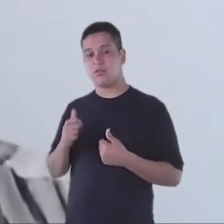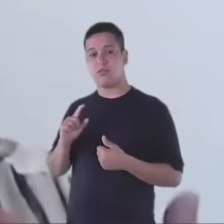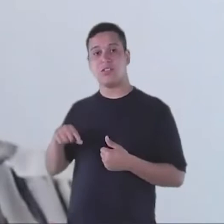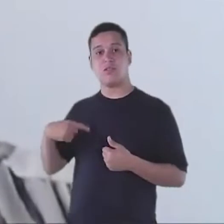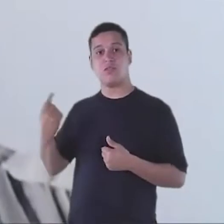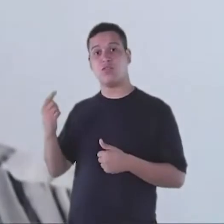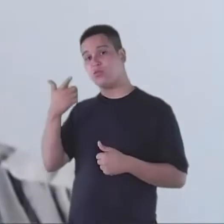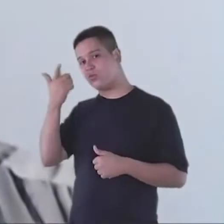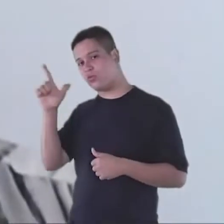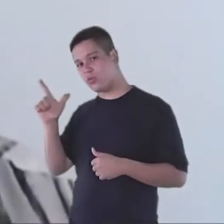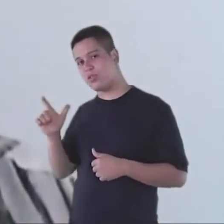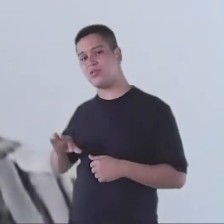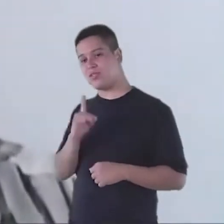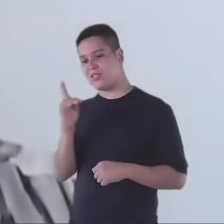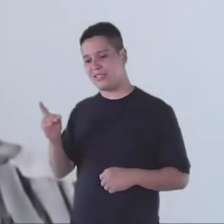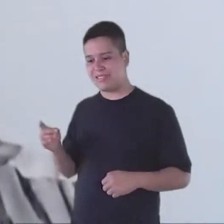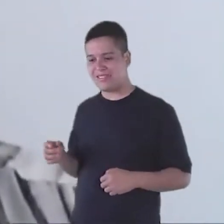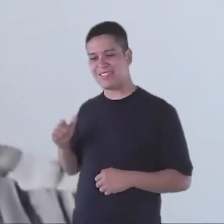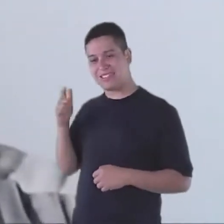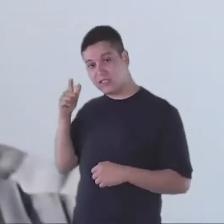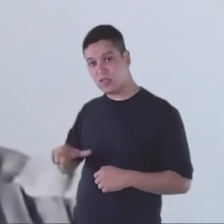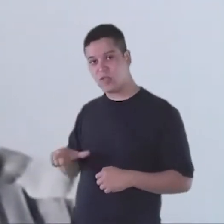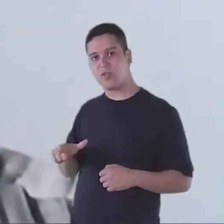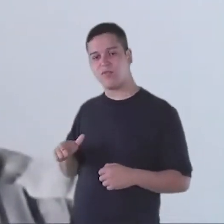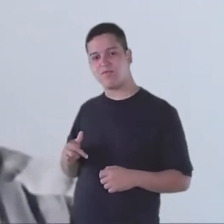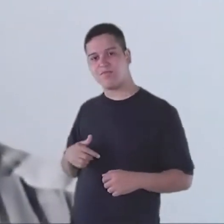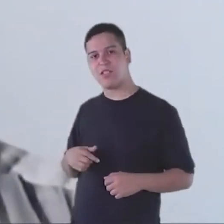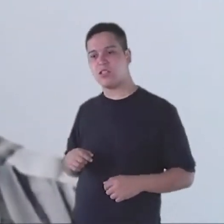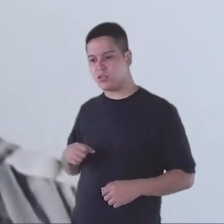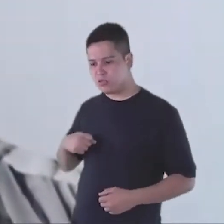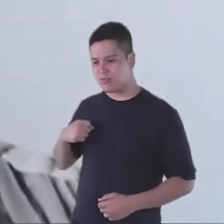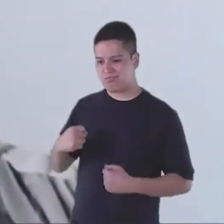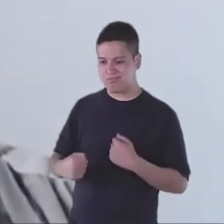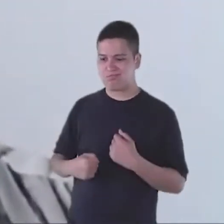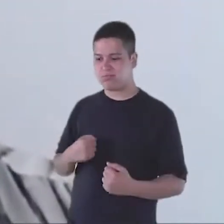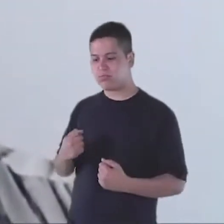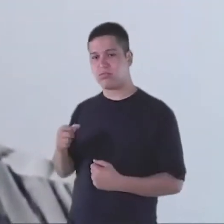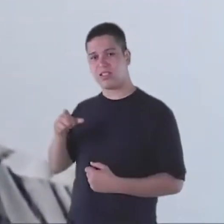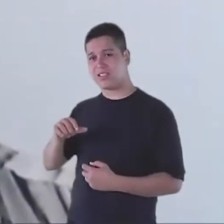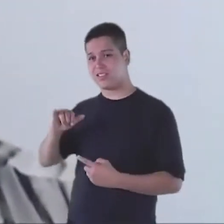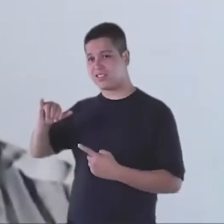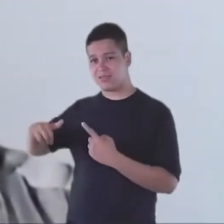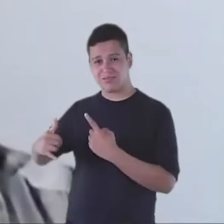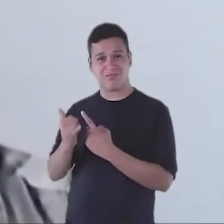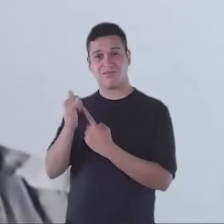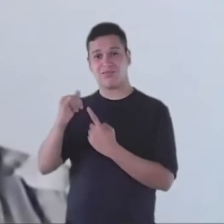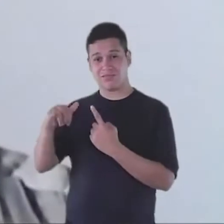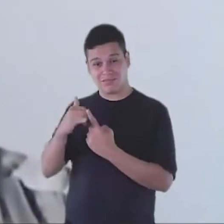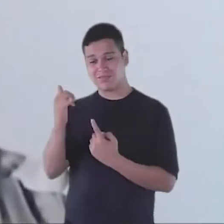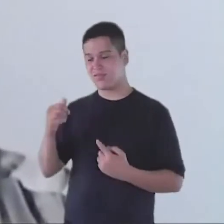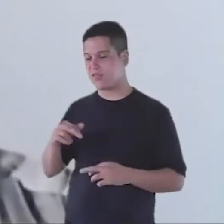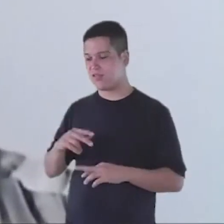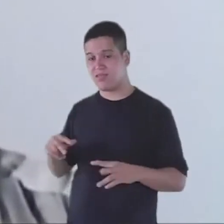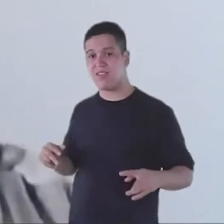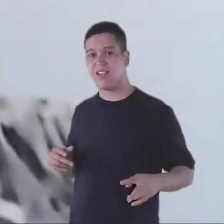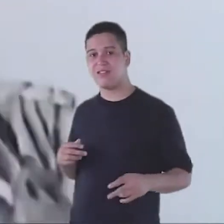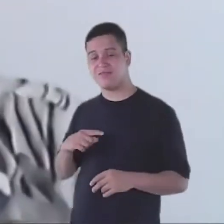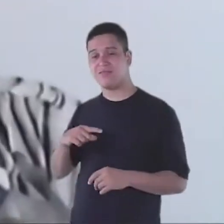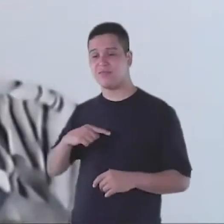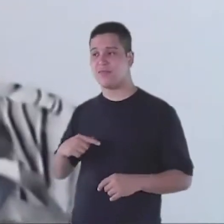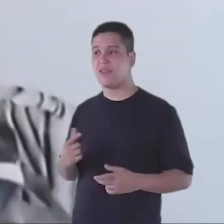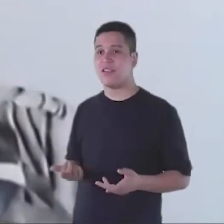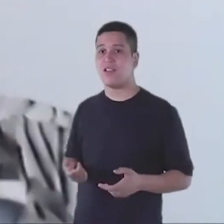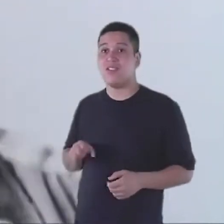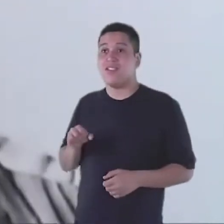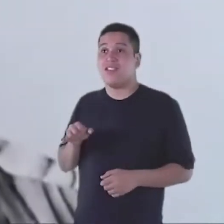família, o afeto da família, me abastecer na família, e ainda em tempos analógicos, eu